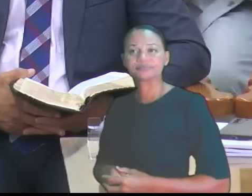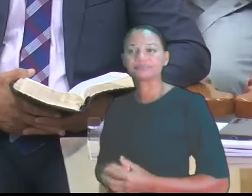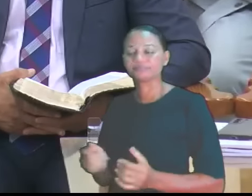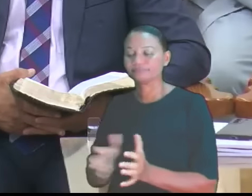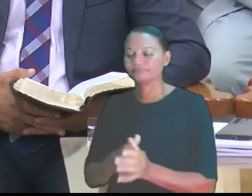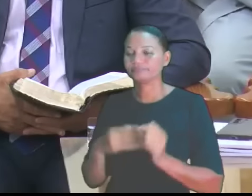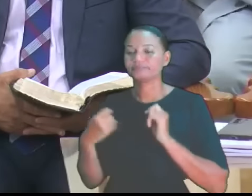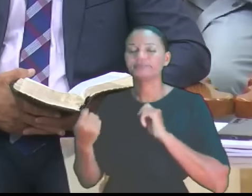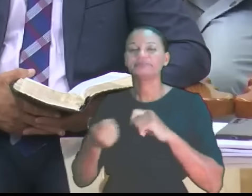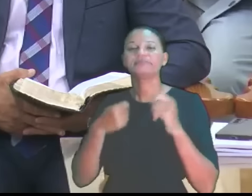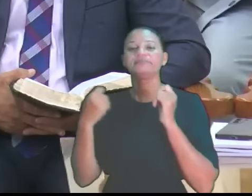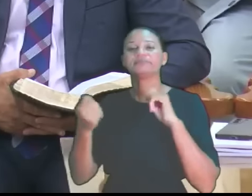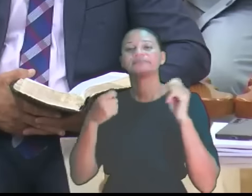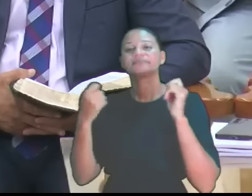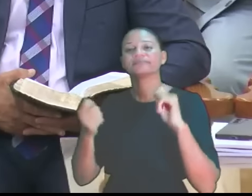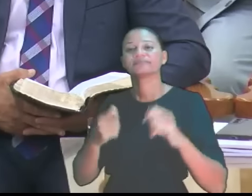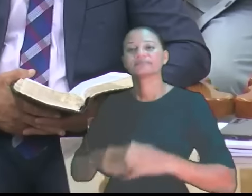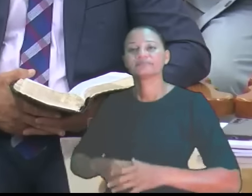Aleluia.